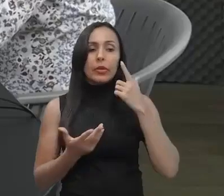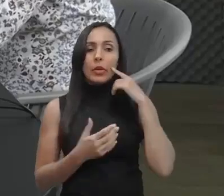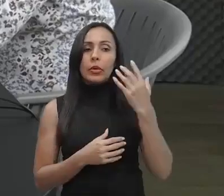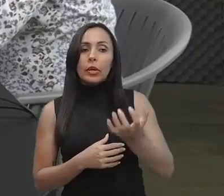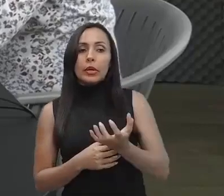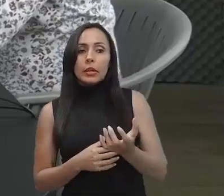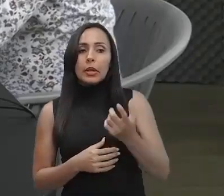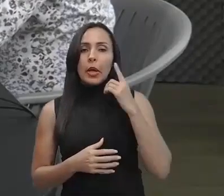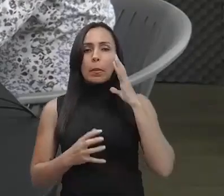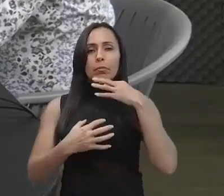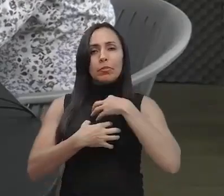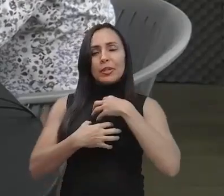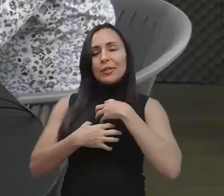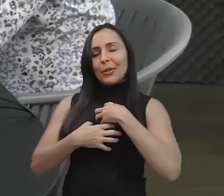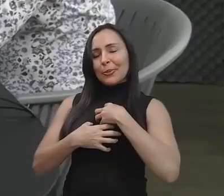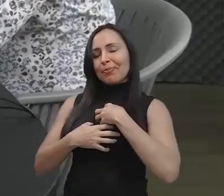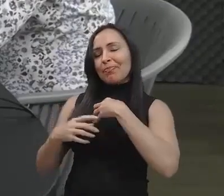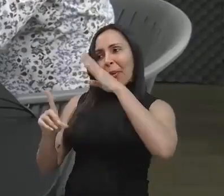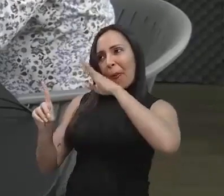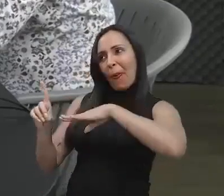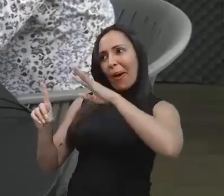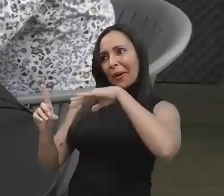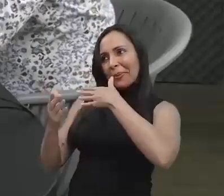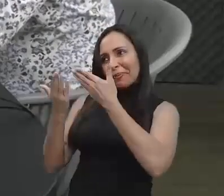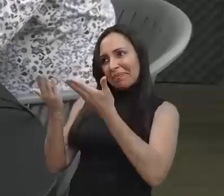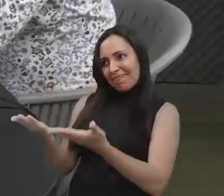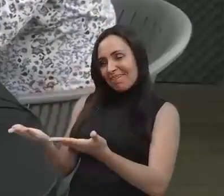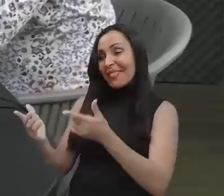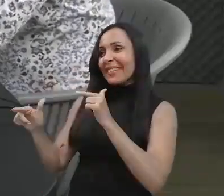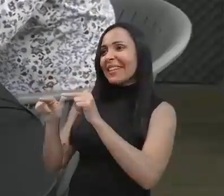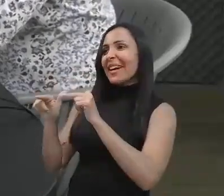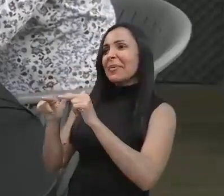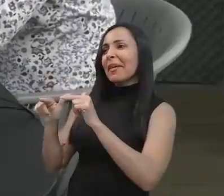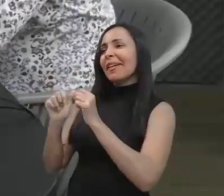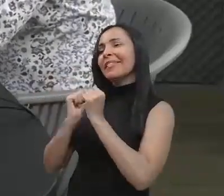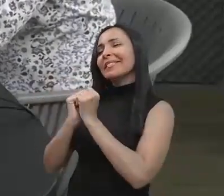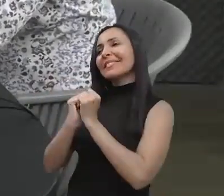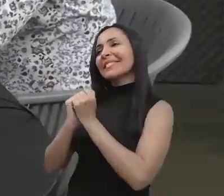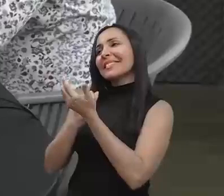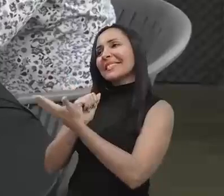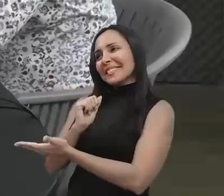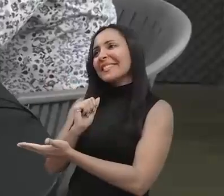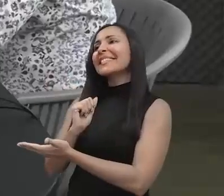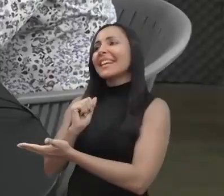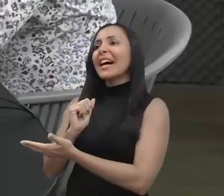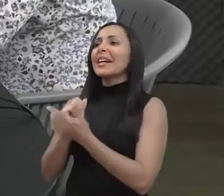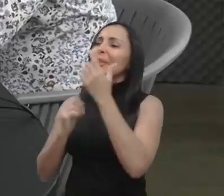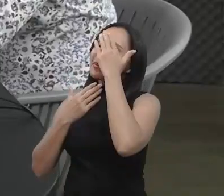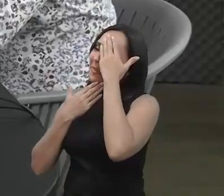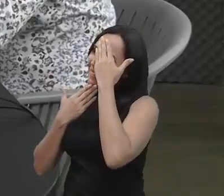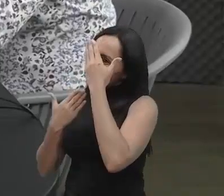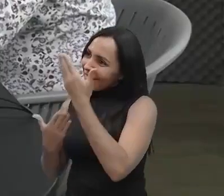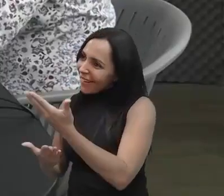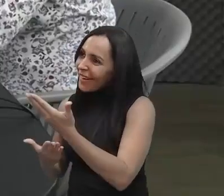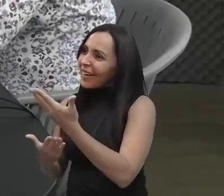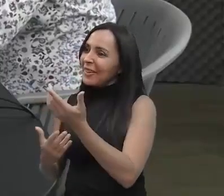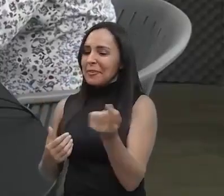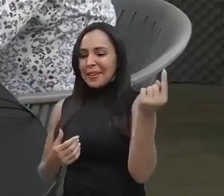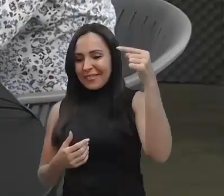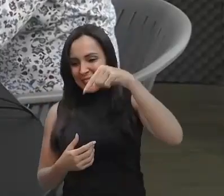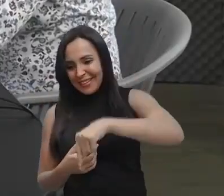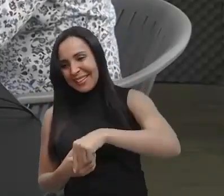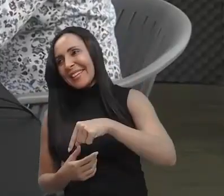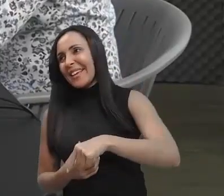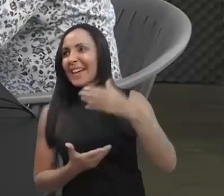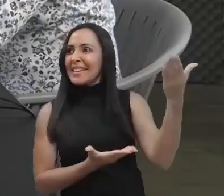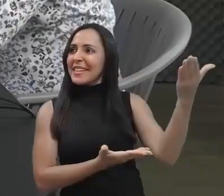sinto muito honrado de ter de trabalhar com você ainda né que a gente ainda trabalha junto então muito obrigado por ter vindo aqui de ter aceitado esse